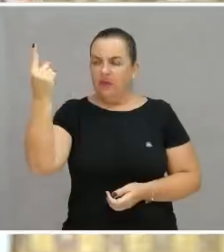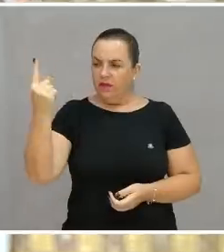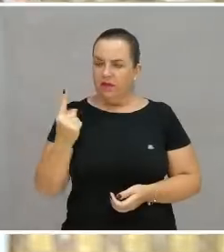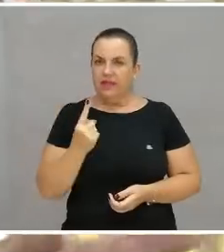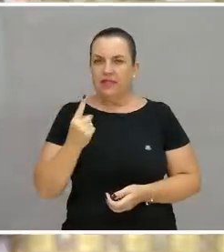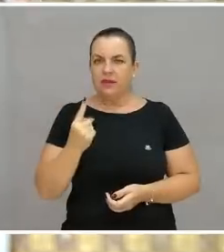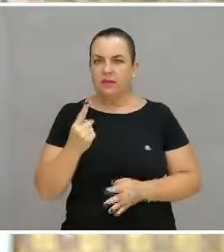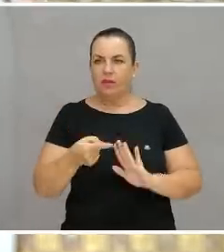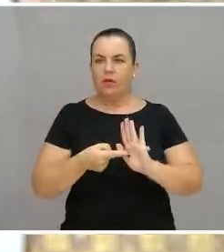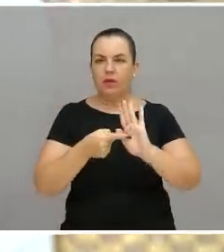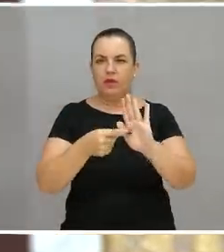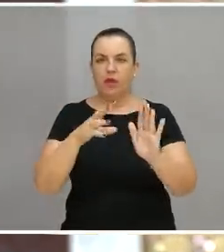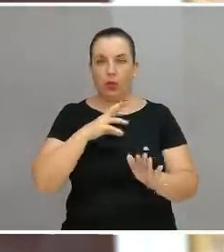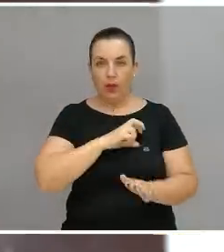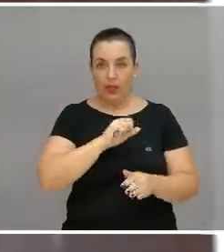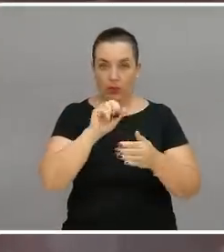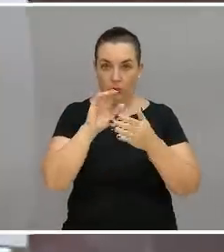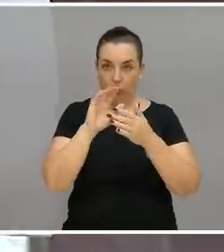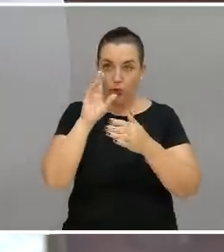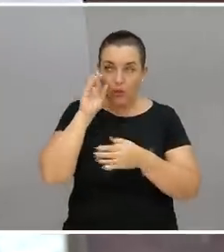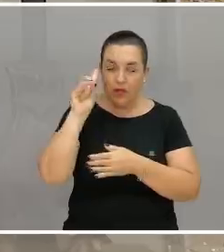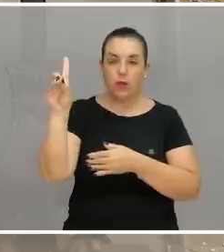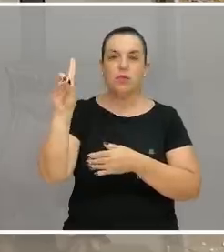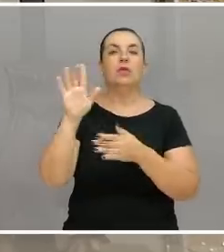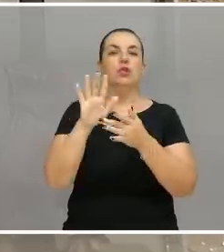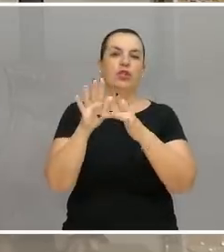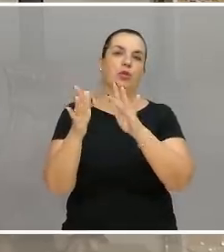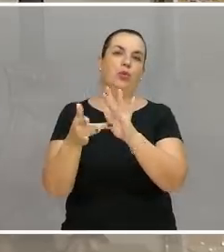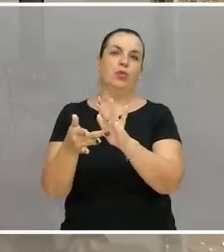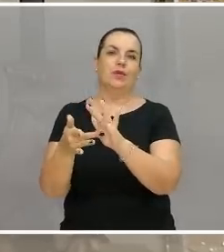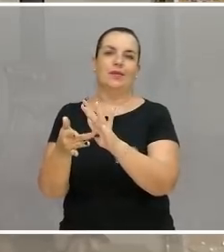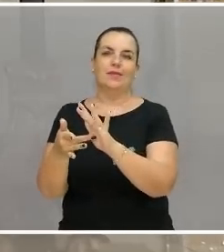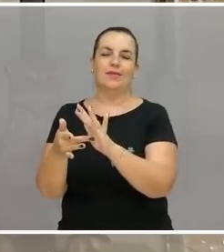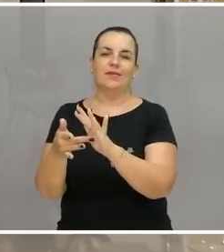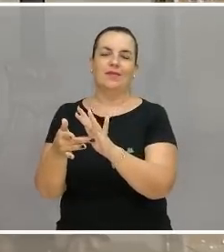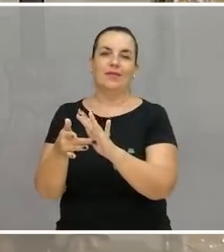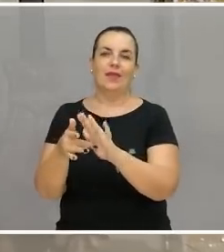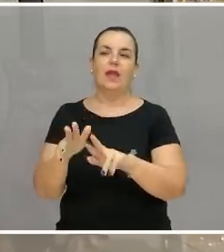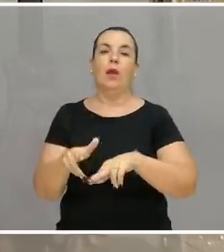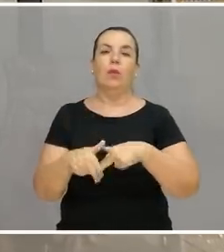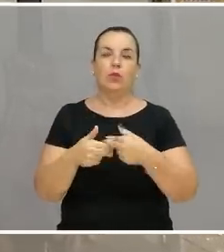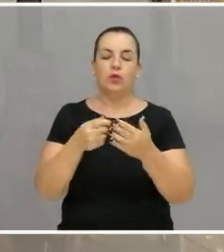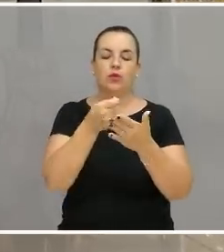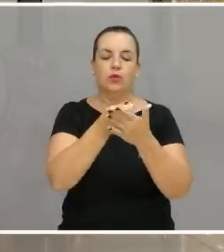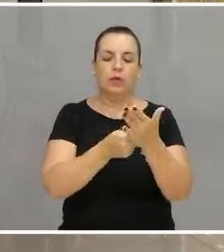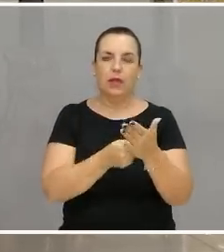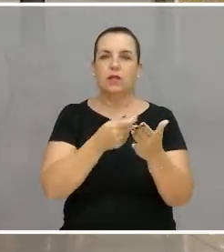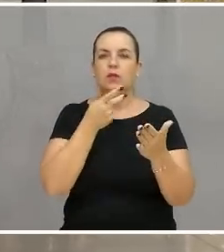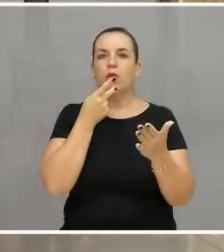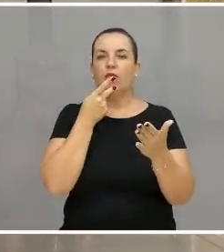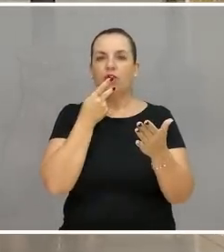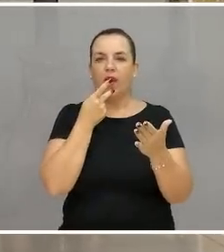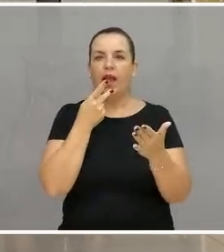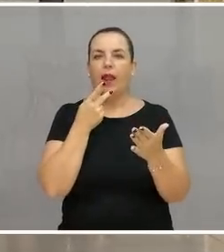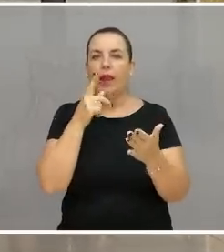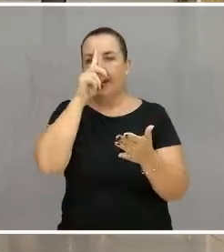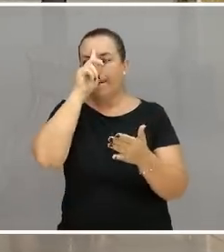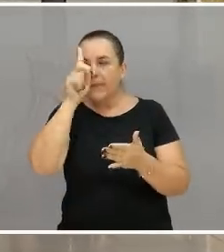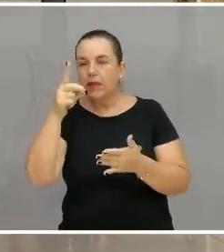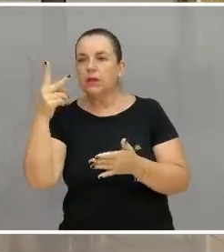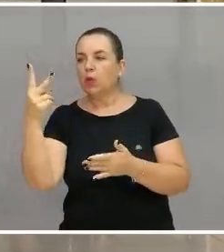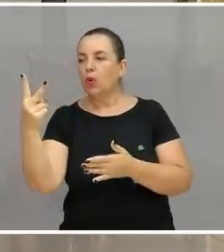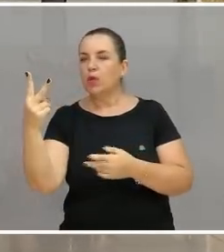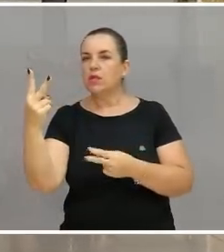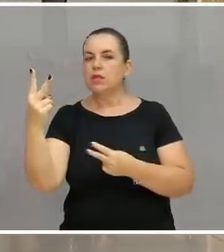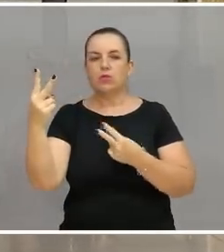de Deus? Jesus Cristo. Por isso o texto começa a dizer que ele manda dois a dois